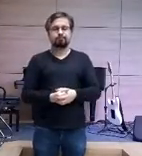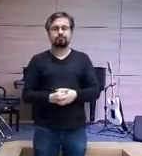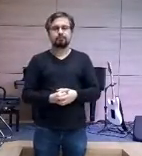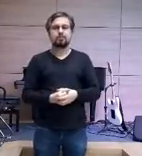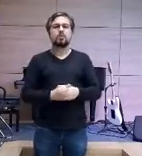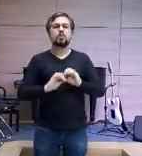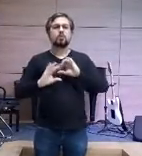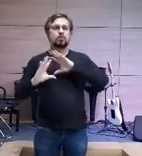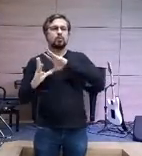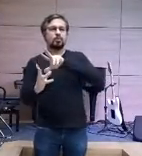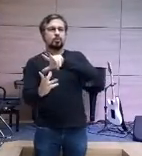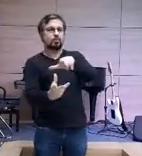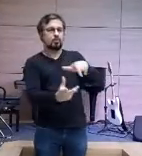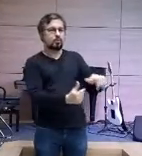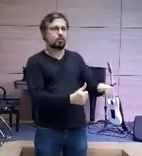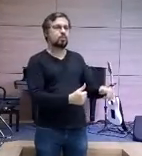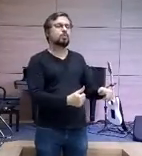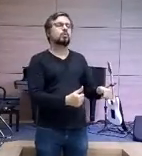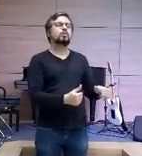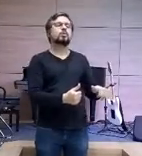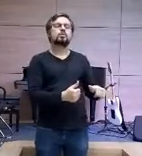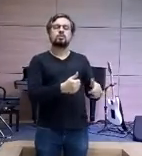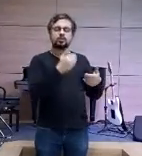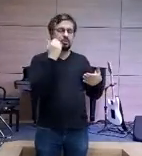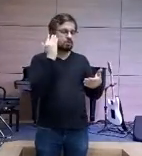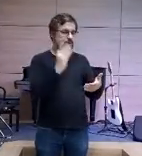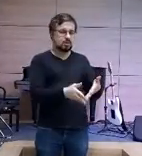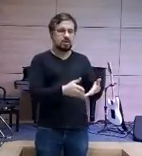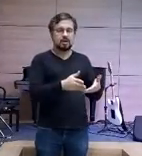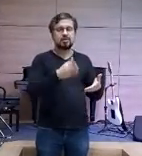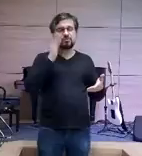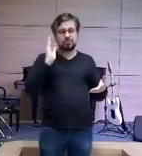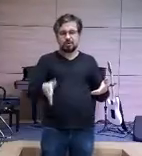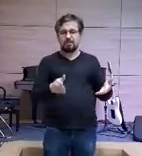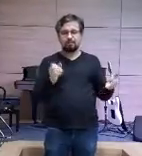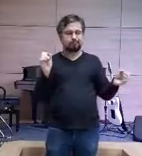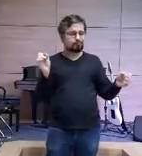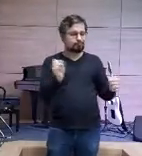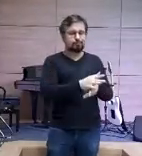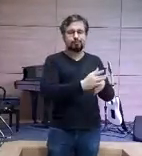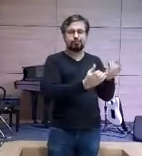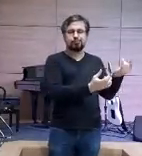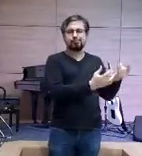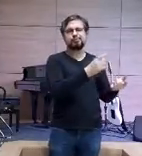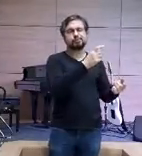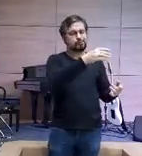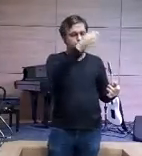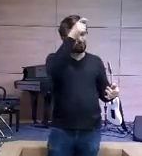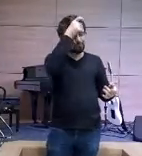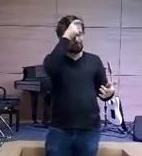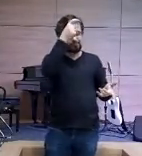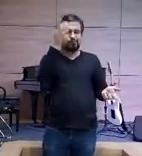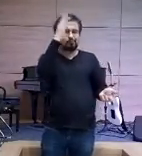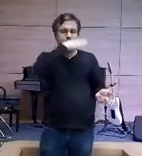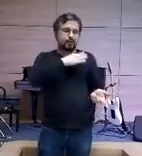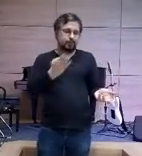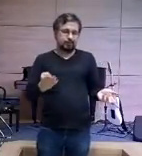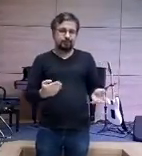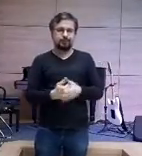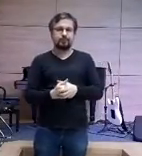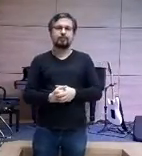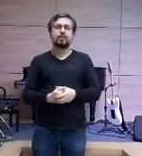e o Mundos já do maligno por isso que pela manhã eu enfatizei gente nós